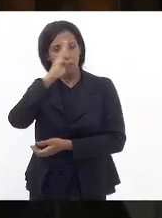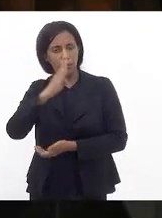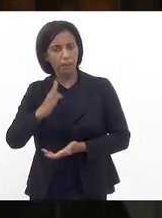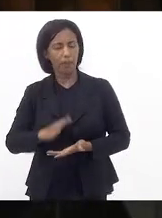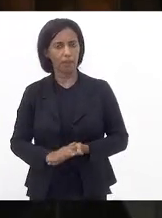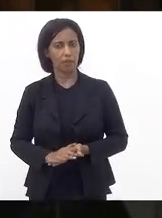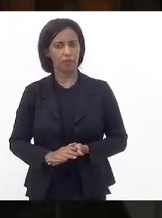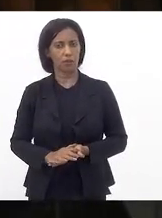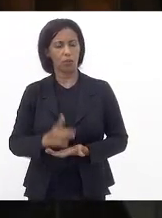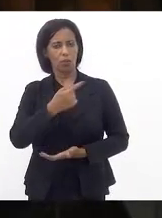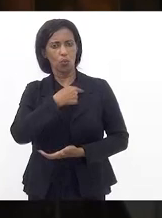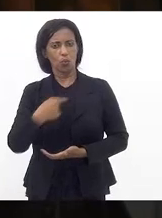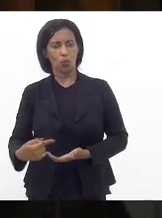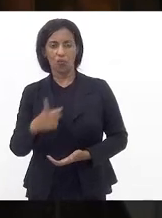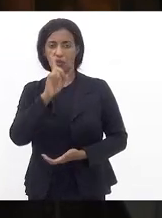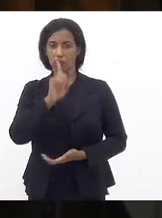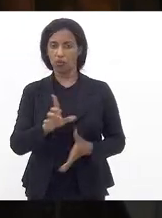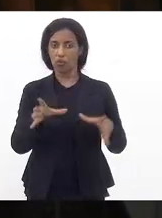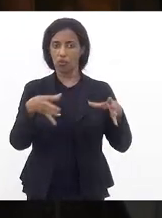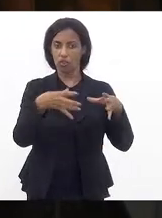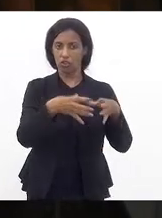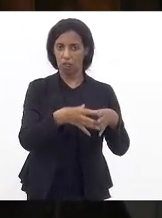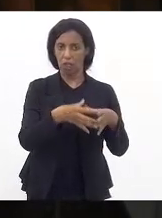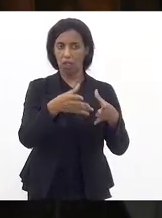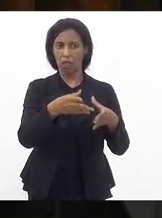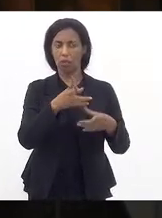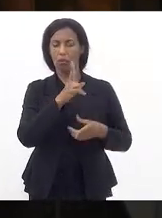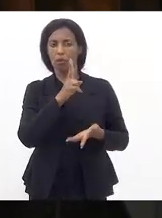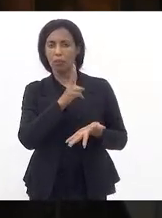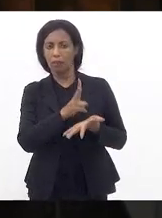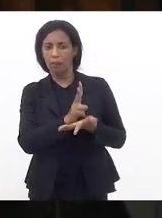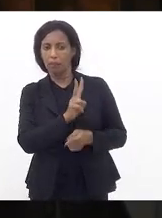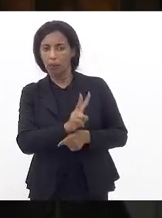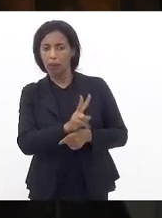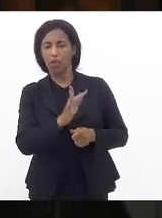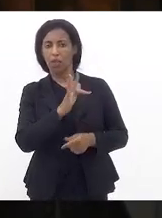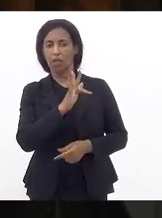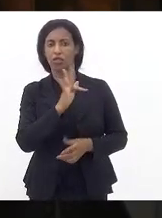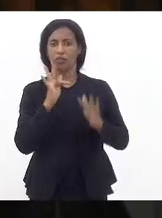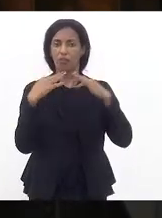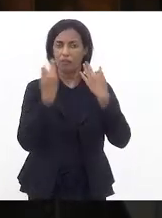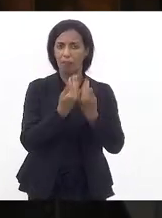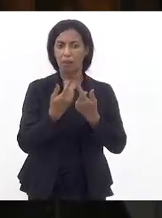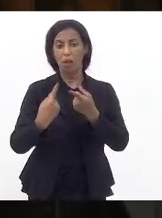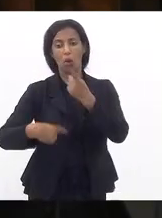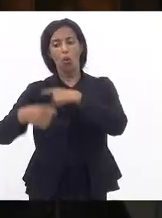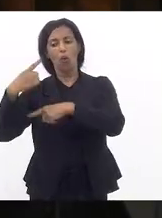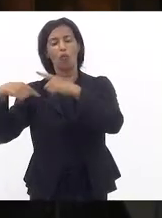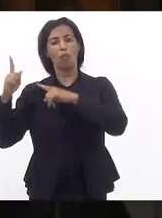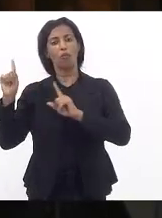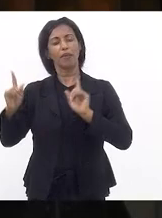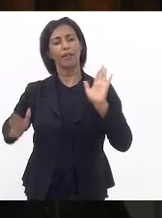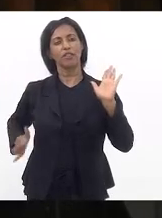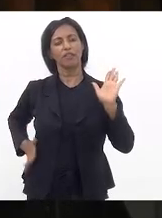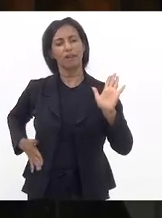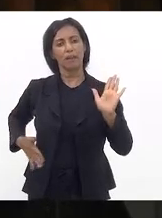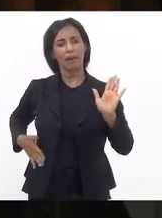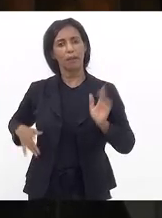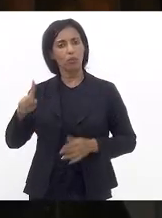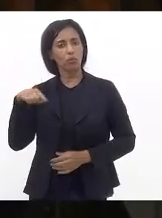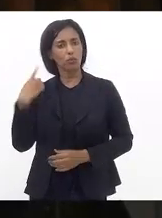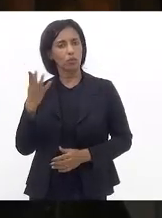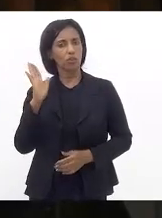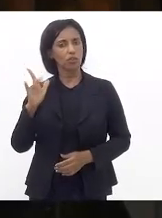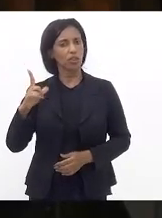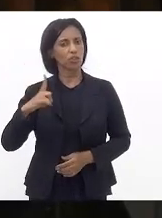Brasil um governo de direita e um governo que preza a família ou se nós vamos voltar aqueles vagabundos que